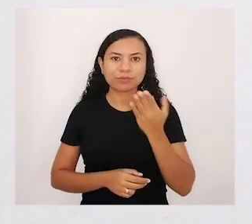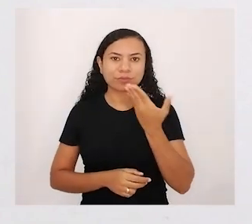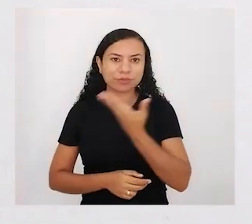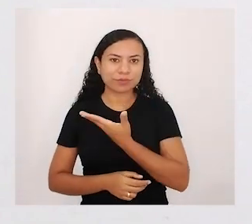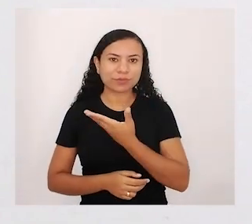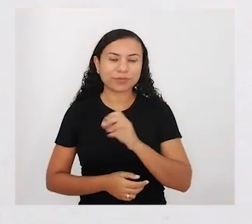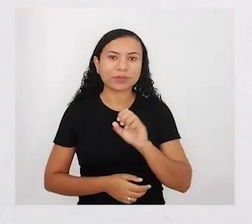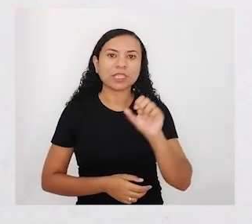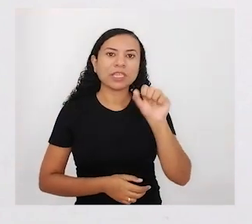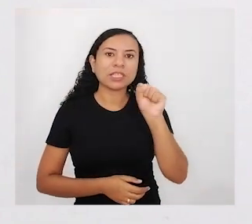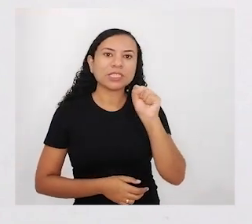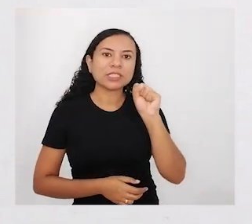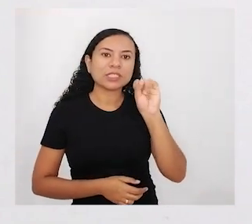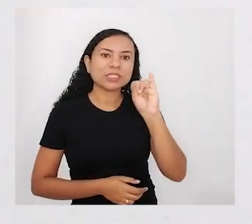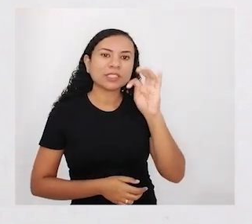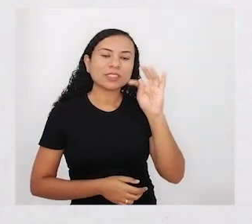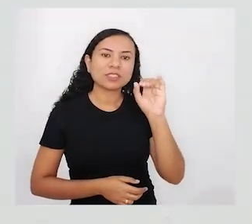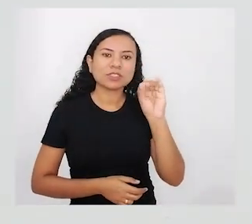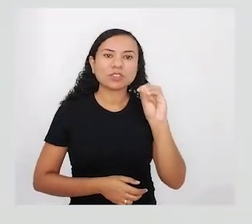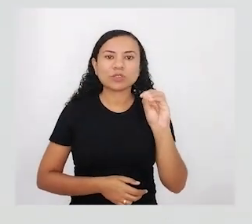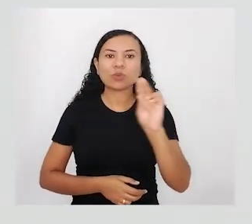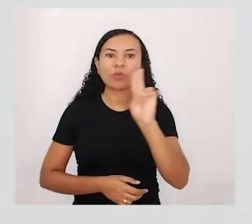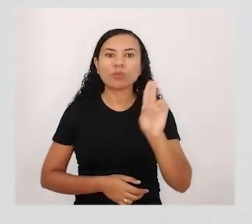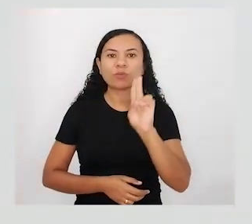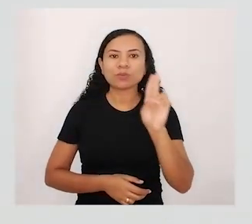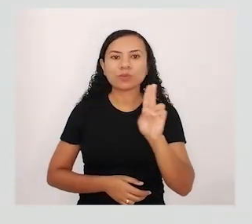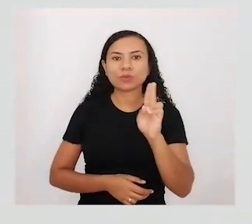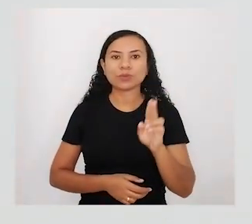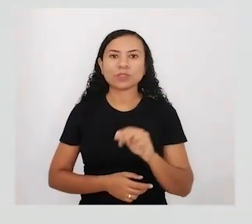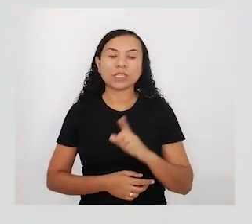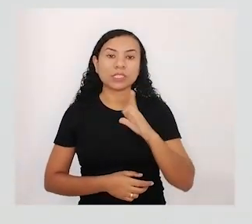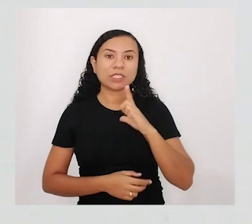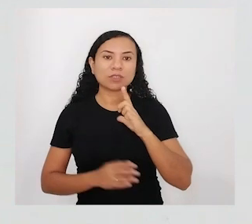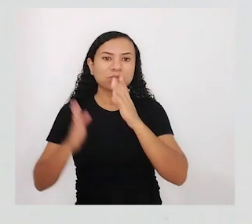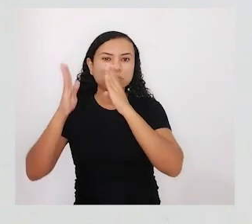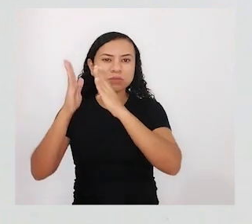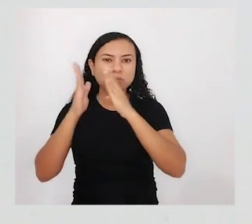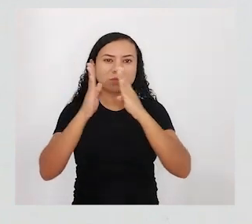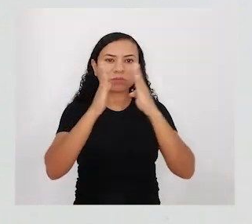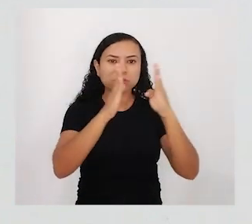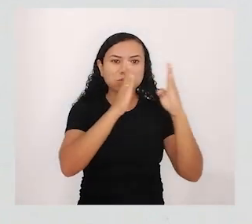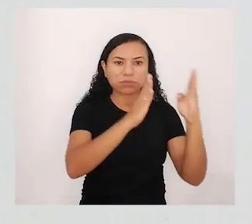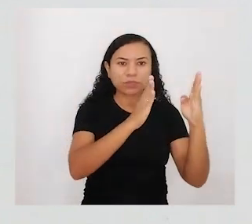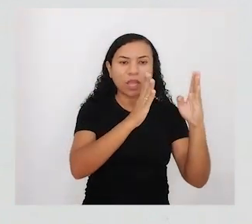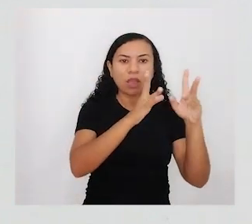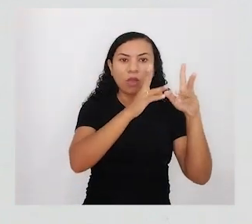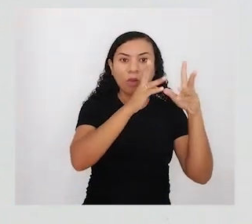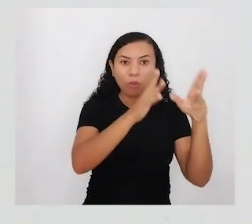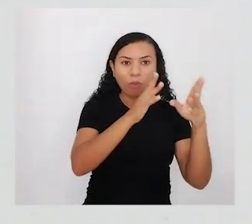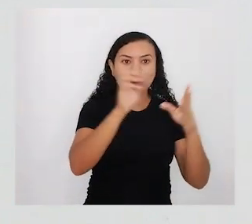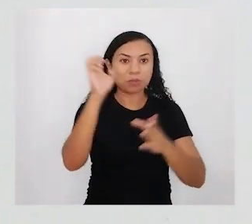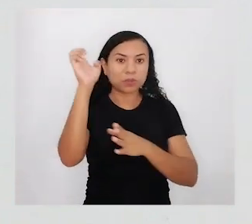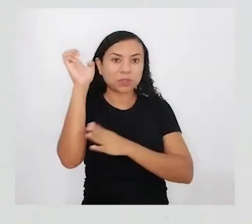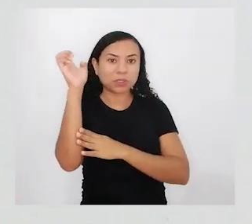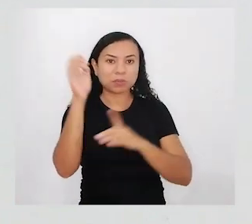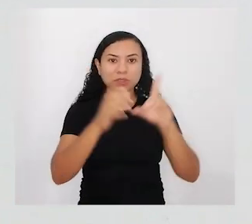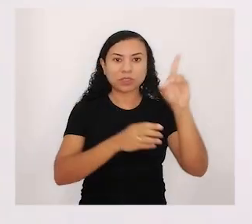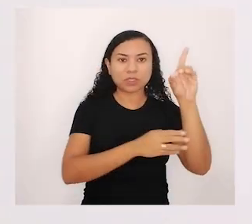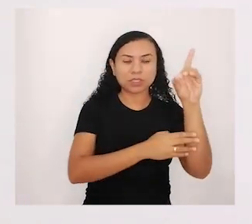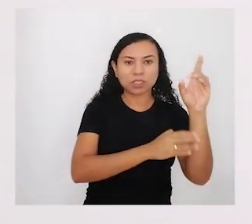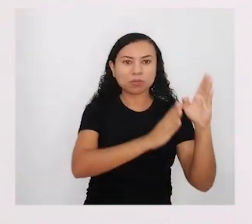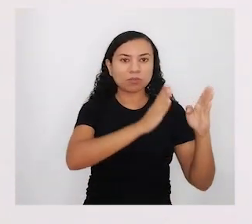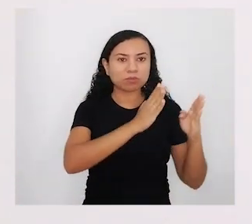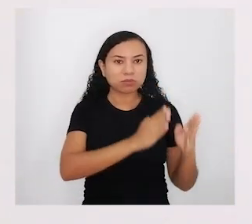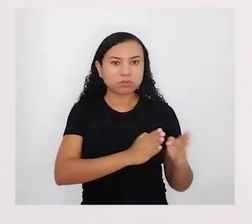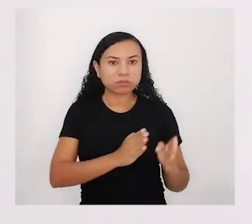é que esse sítio é um arranjo palindrômico. Se formos ler a sequência de bases, ela será a mesma da esquerda para a direita e